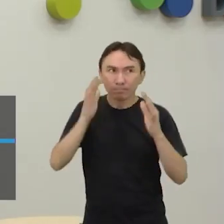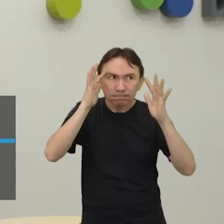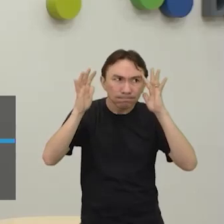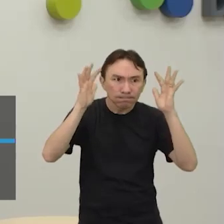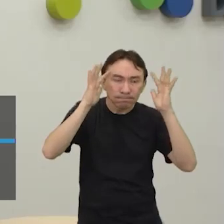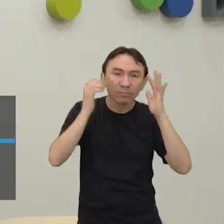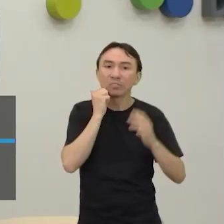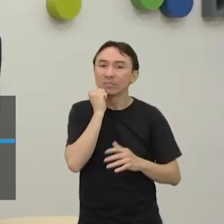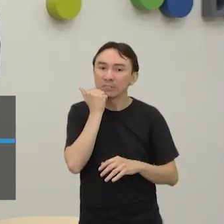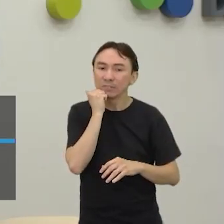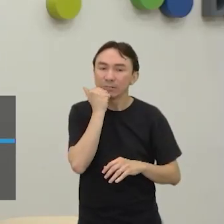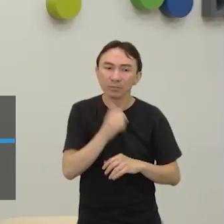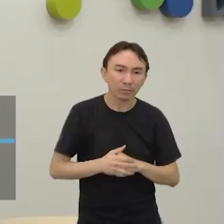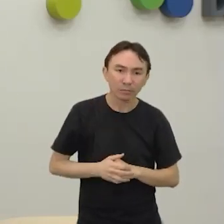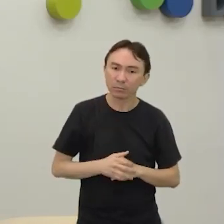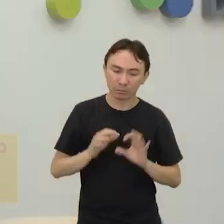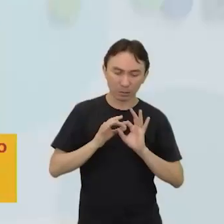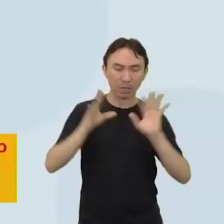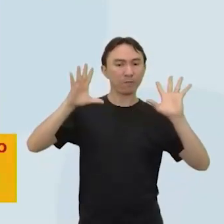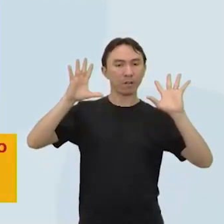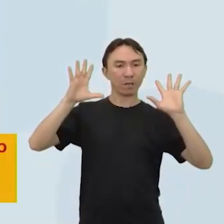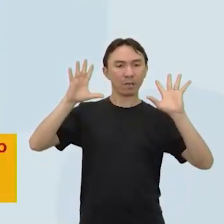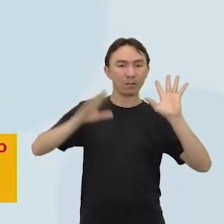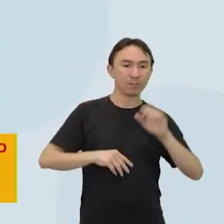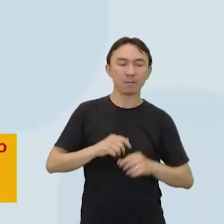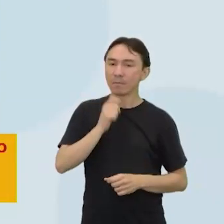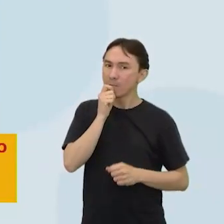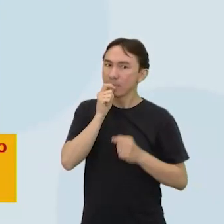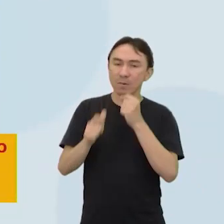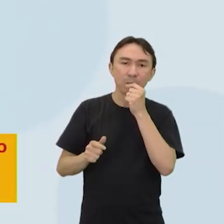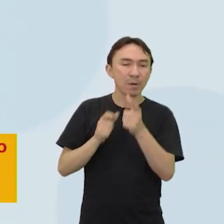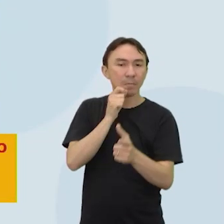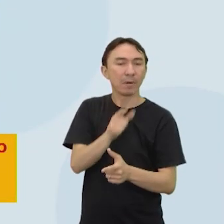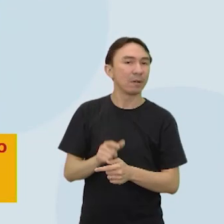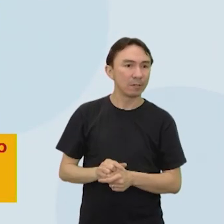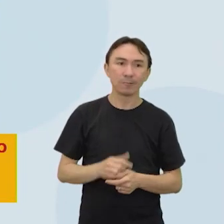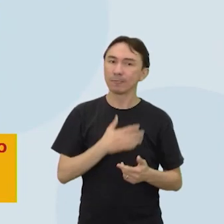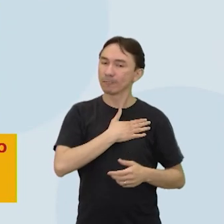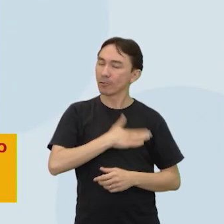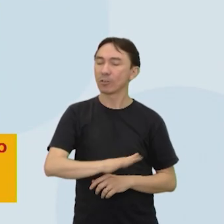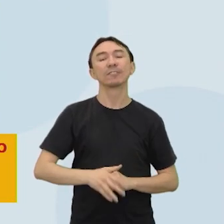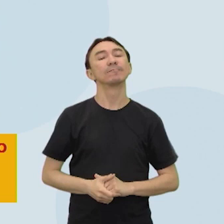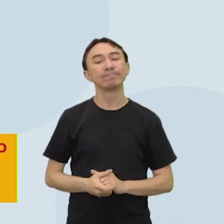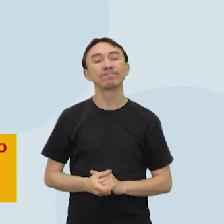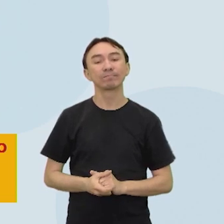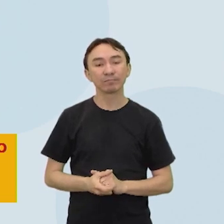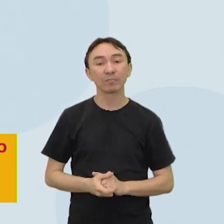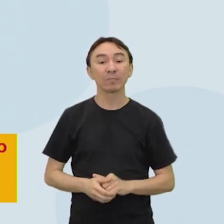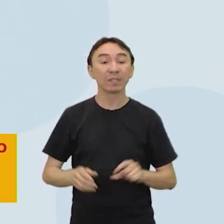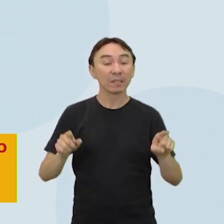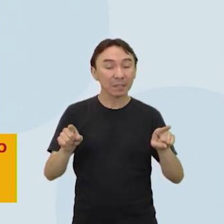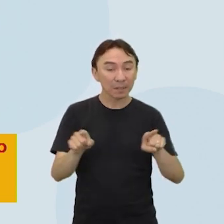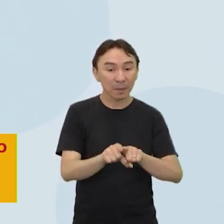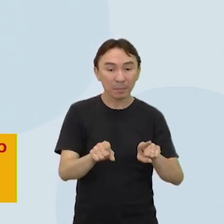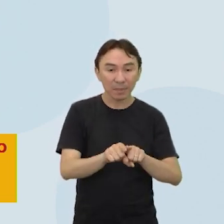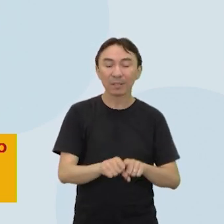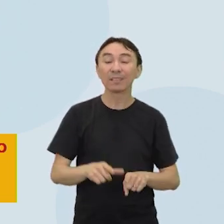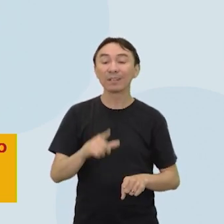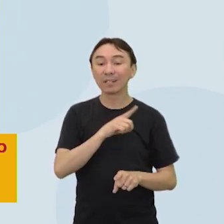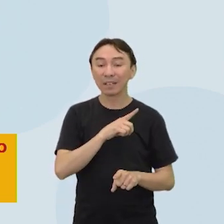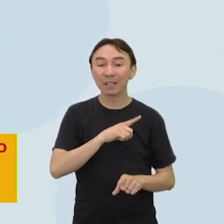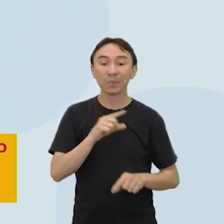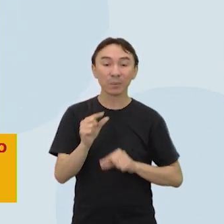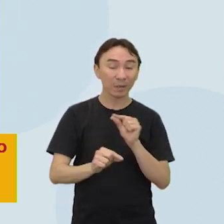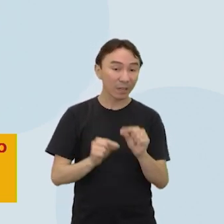chamar a atenção aqui, voltei para o LED, que é muito comum também, no ambiente ditatorial, você ter